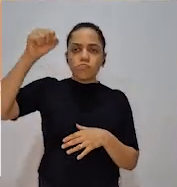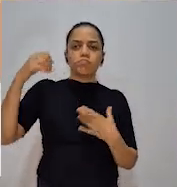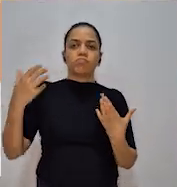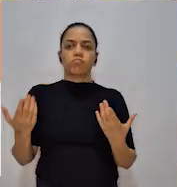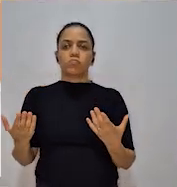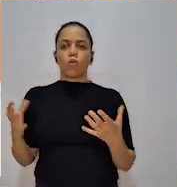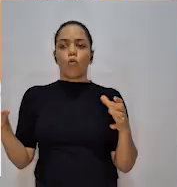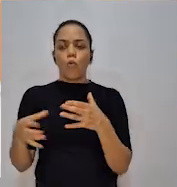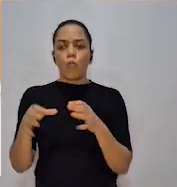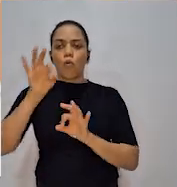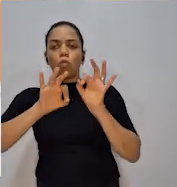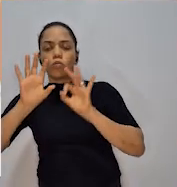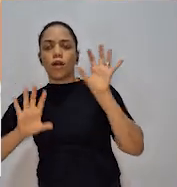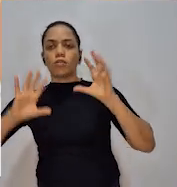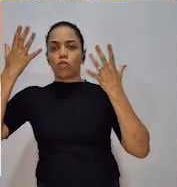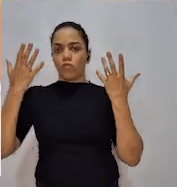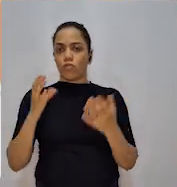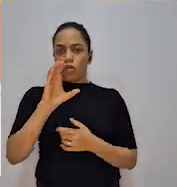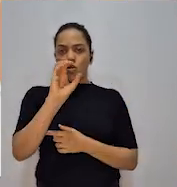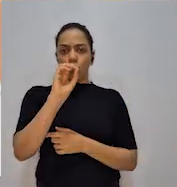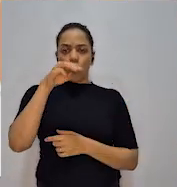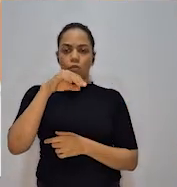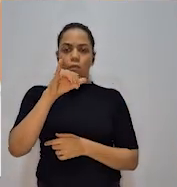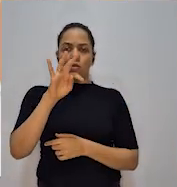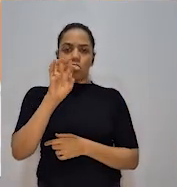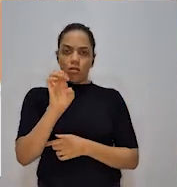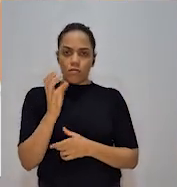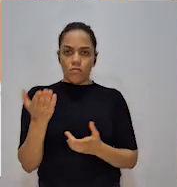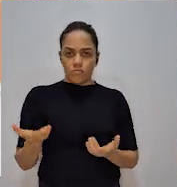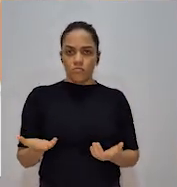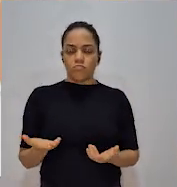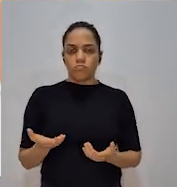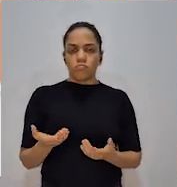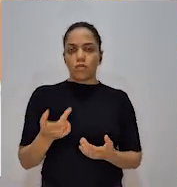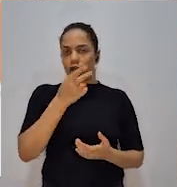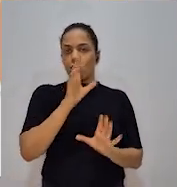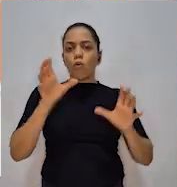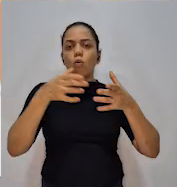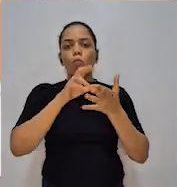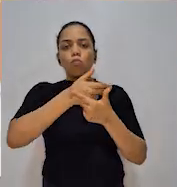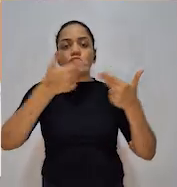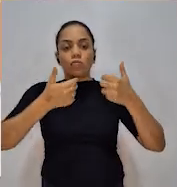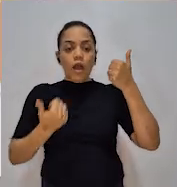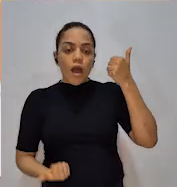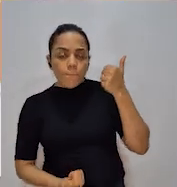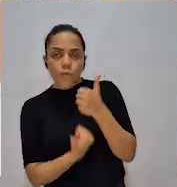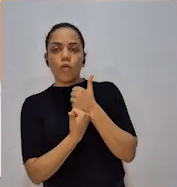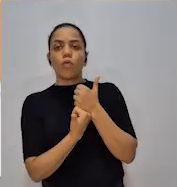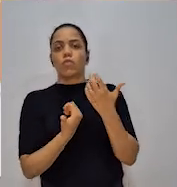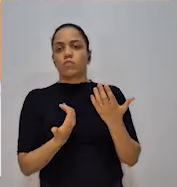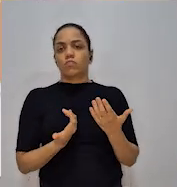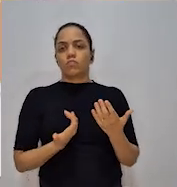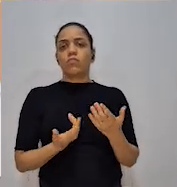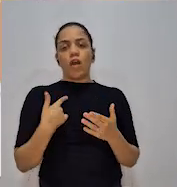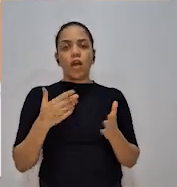maneira focada, interessada e apoiadora na temática da inclusão de pessoas com deficiência,